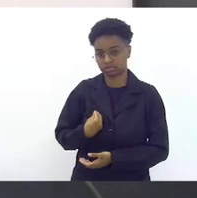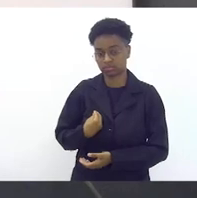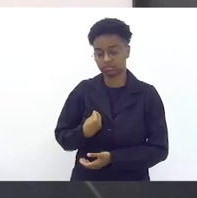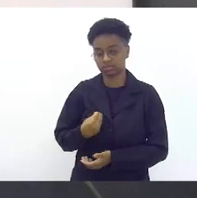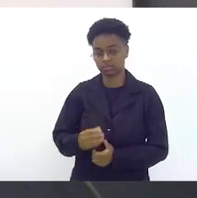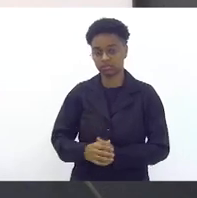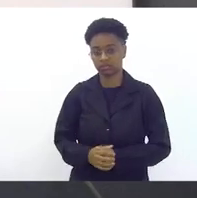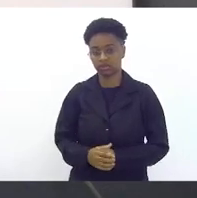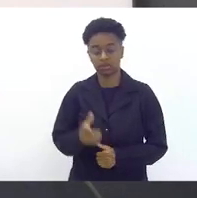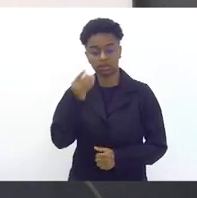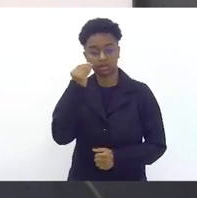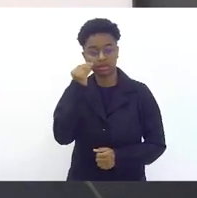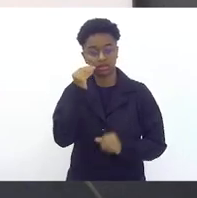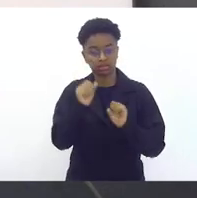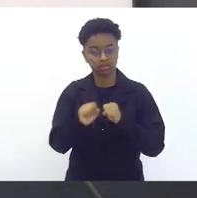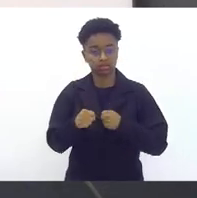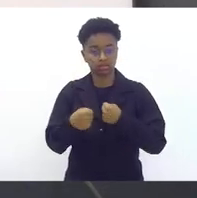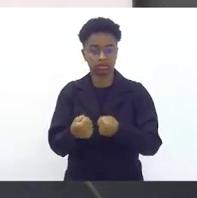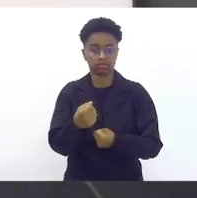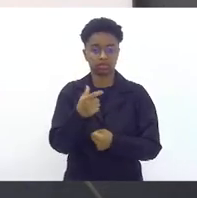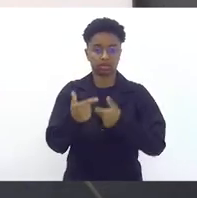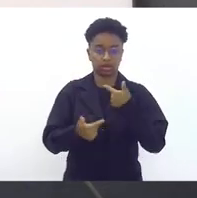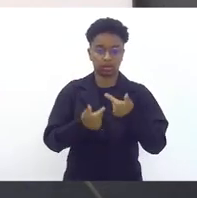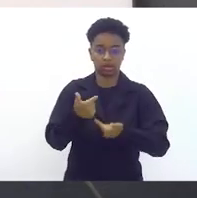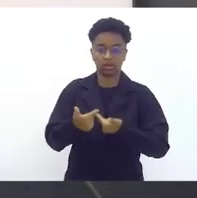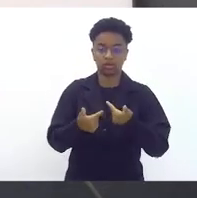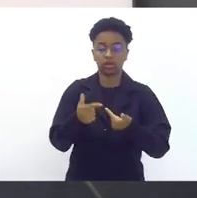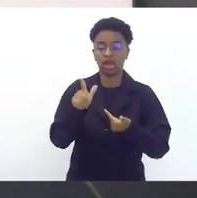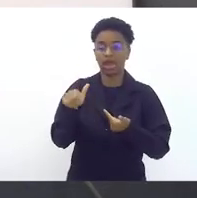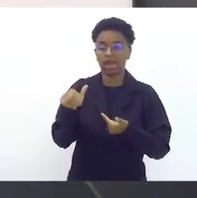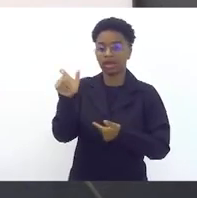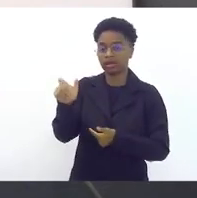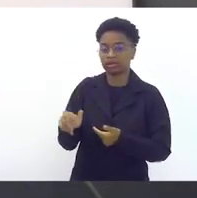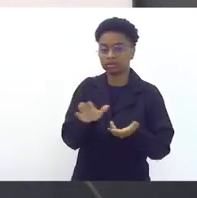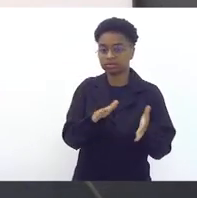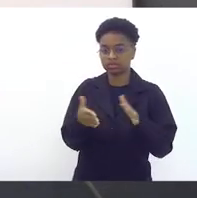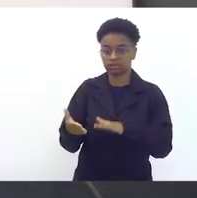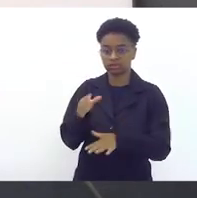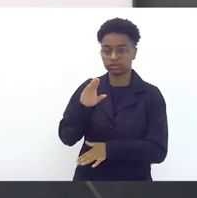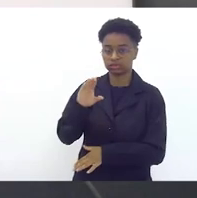presencialmente para defender os trabalhadores desse PCSS foi o falecido senhor Chaves.